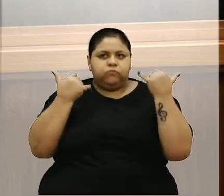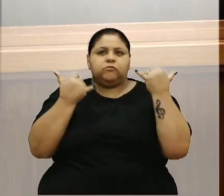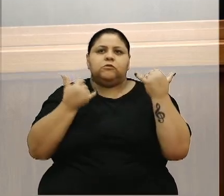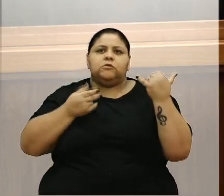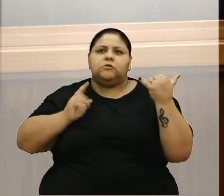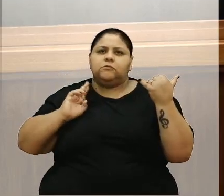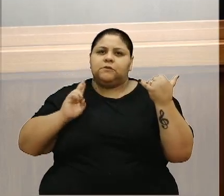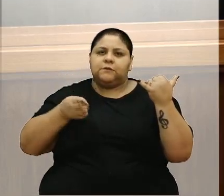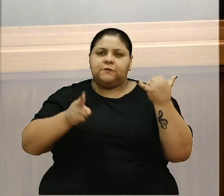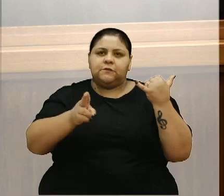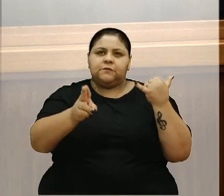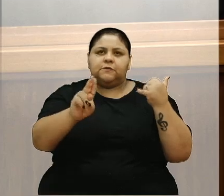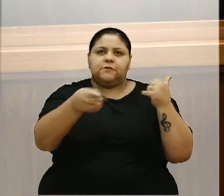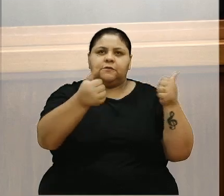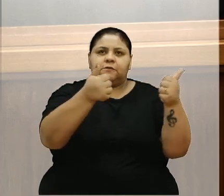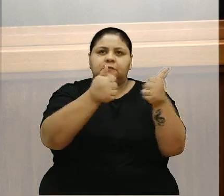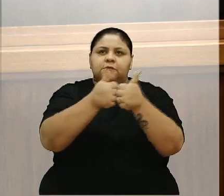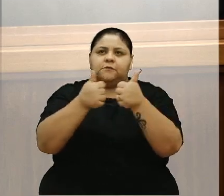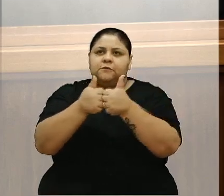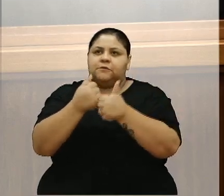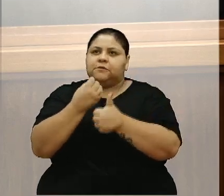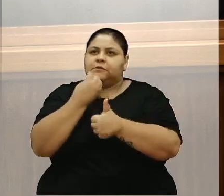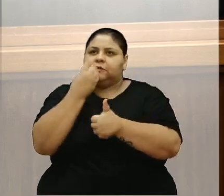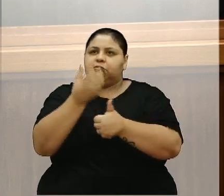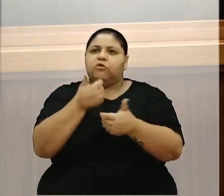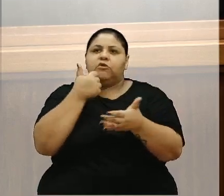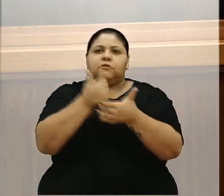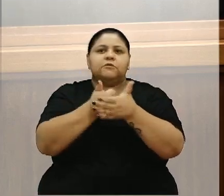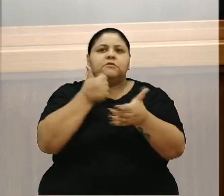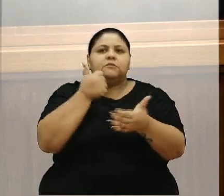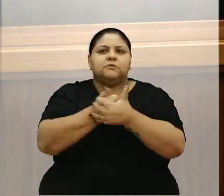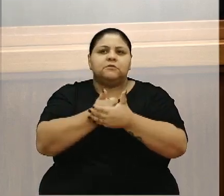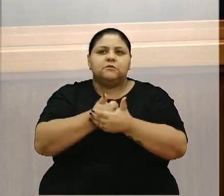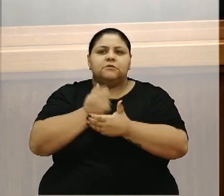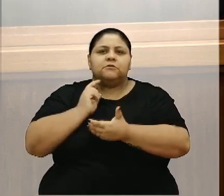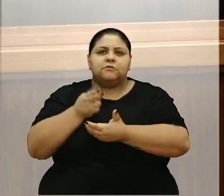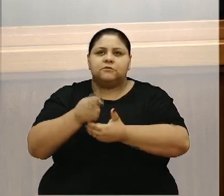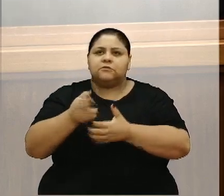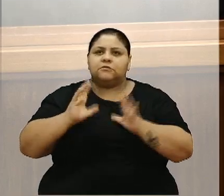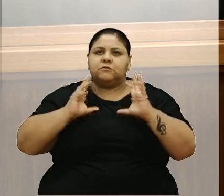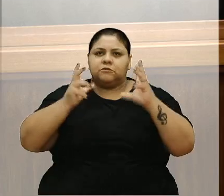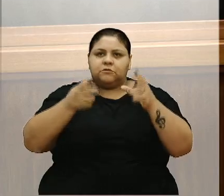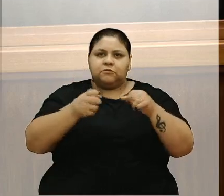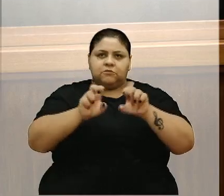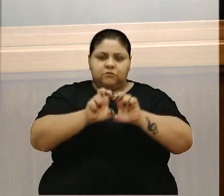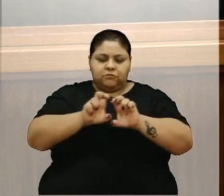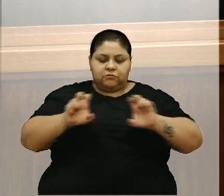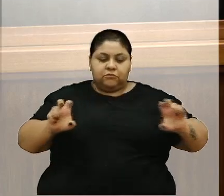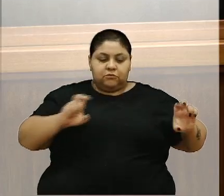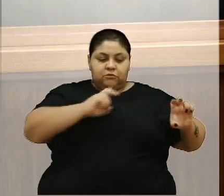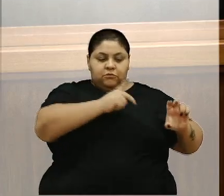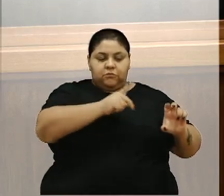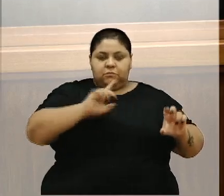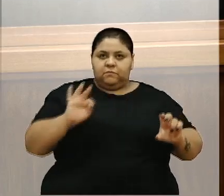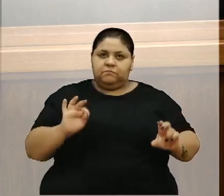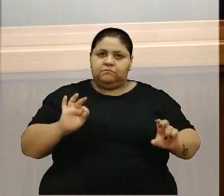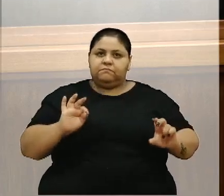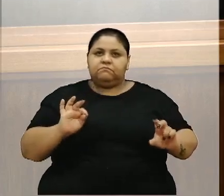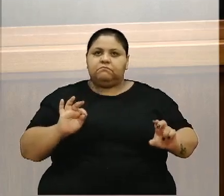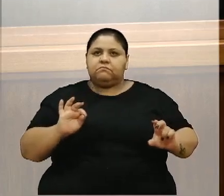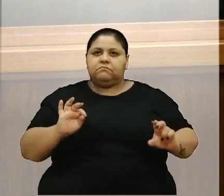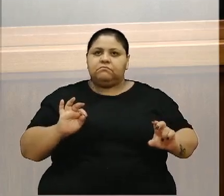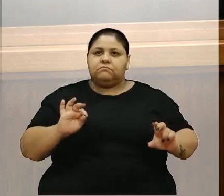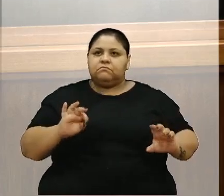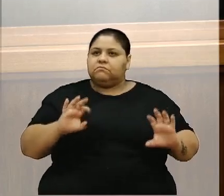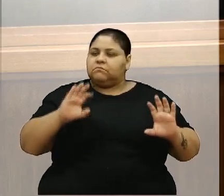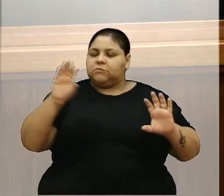sempre esteve ao lado das boas lutas, sempre esteve ao lado de toda a bancada do Partido dos Trabalhadores e com